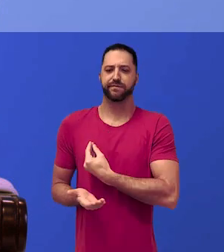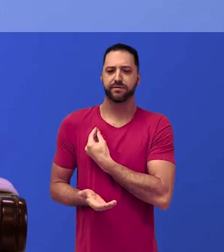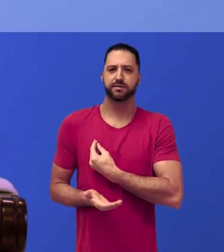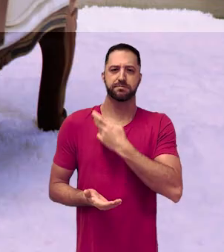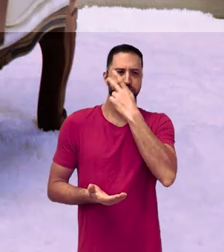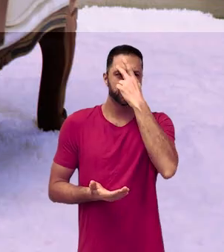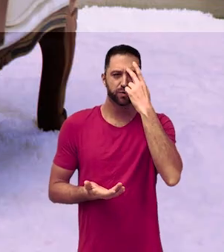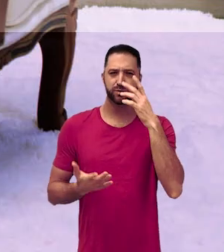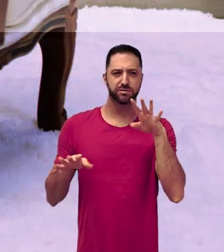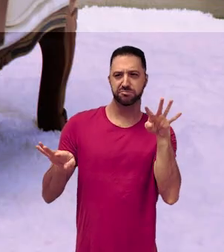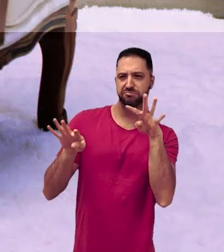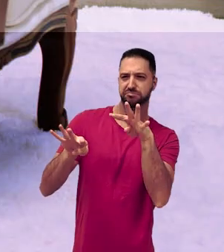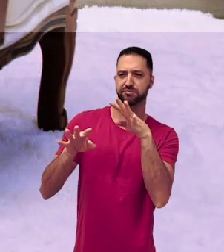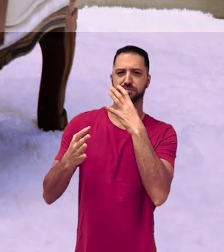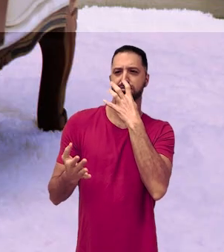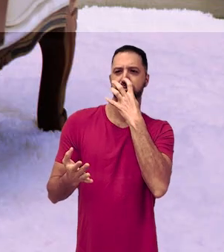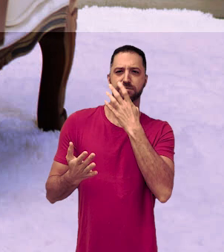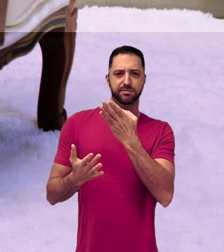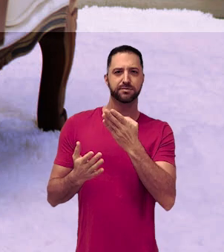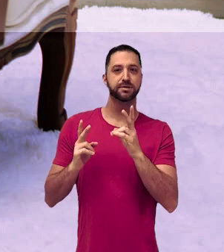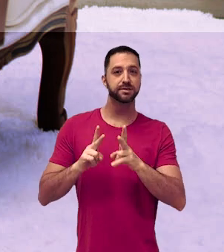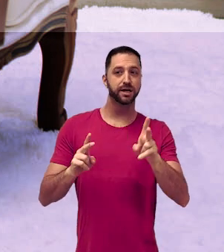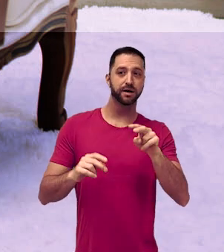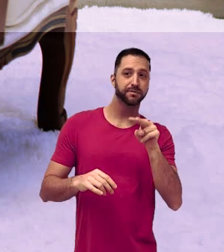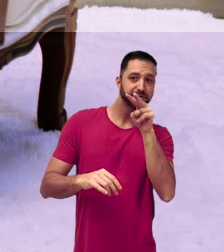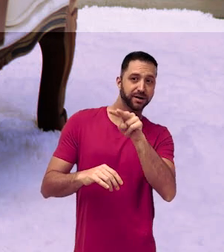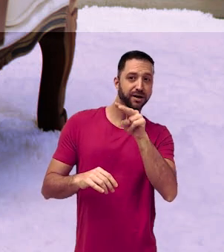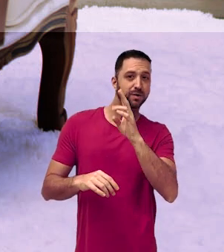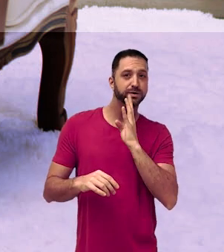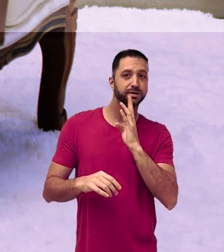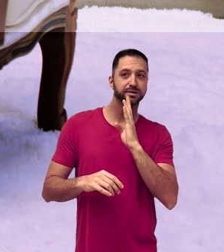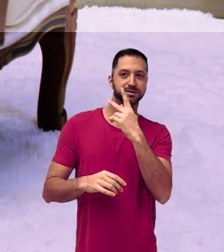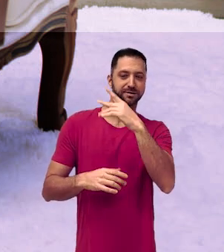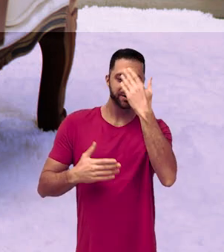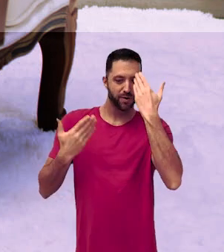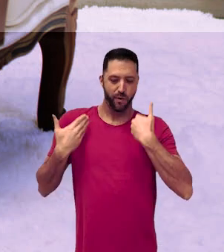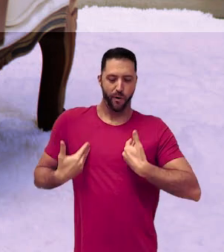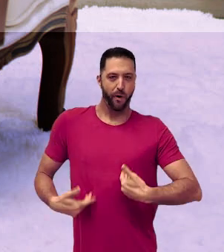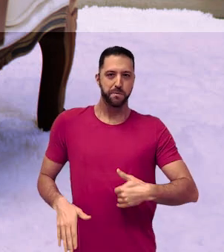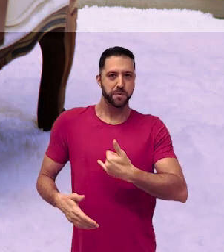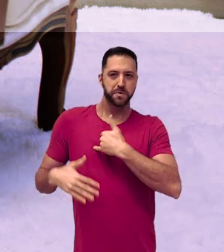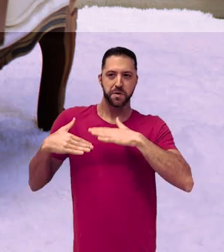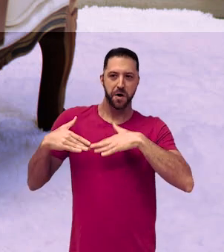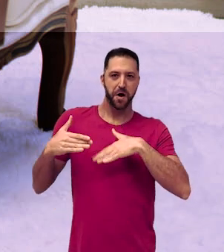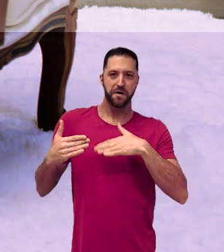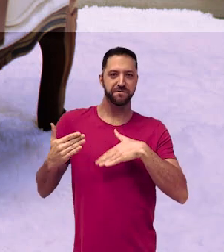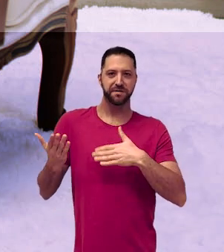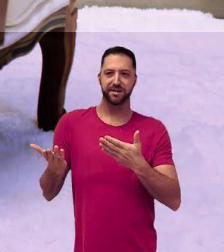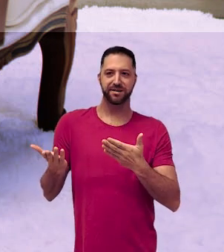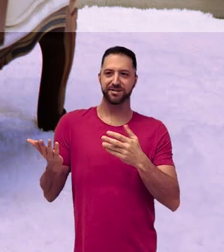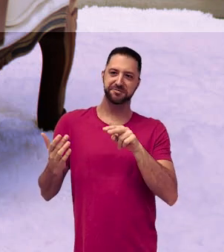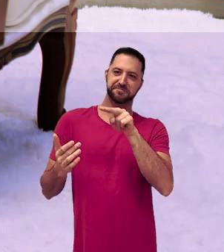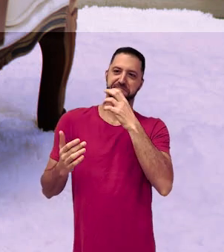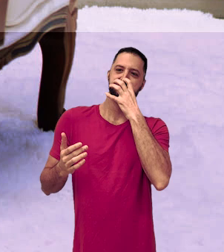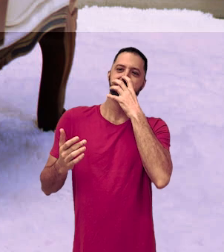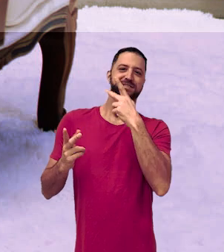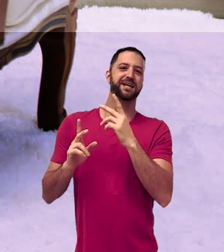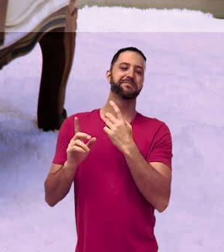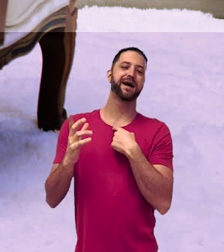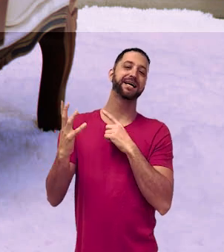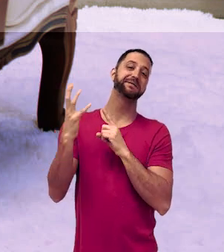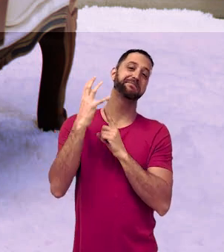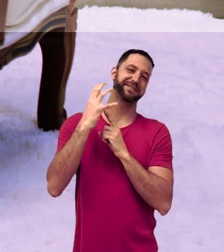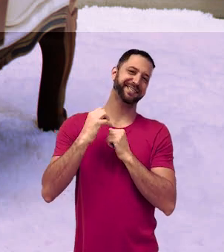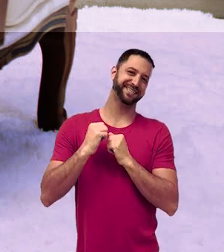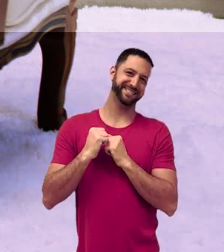vida. Eu sempre que eu vejo ela, né? Com um corpinho de menina, eu me inspiro. E eu brinco com ela,